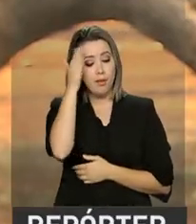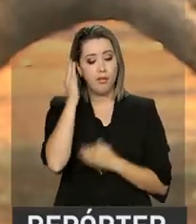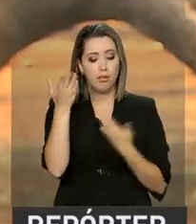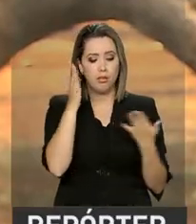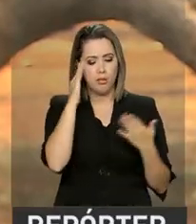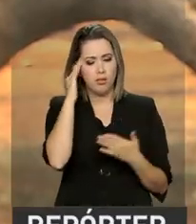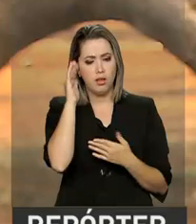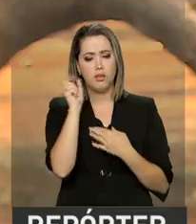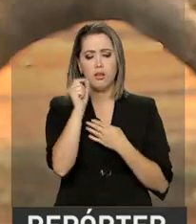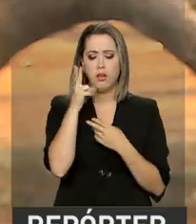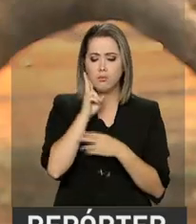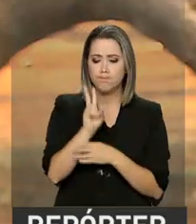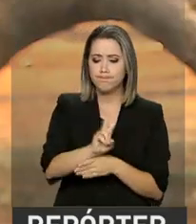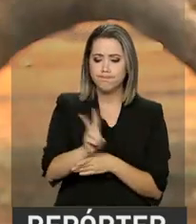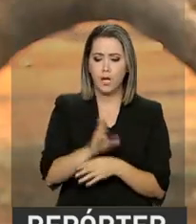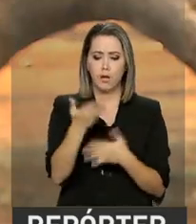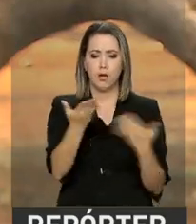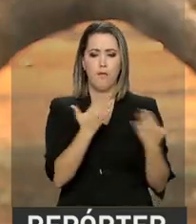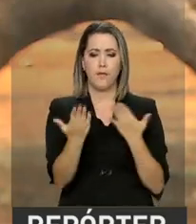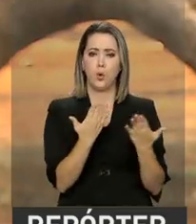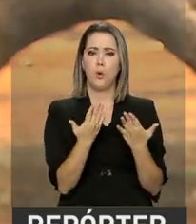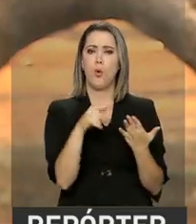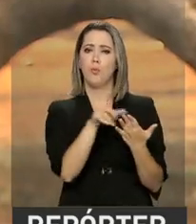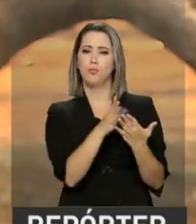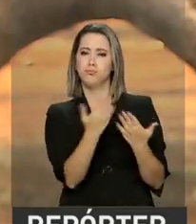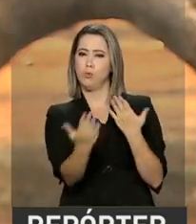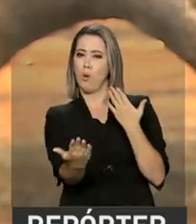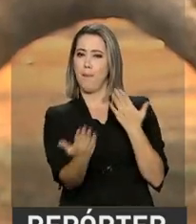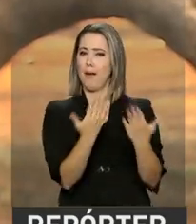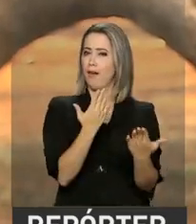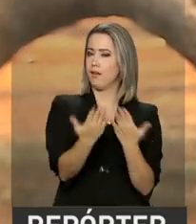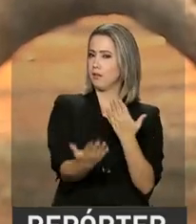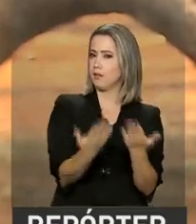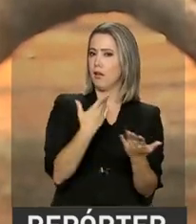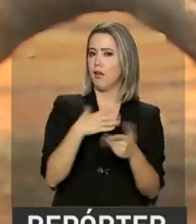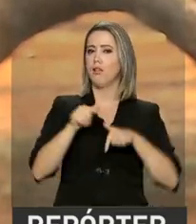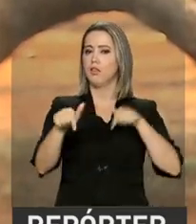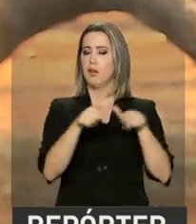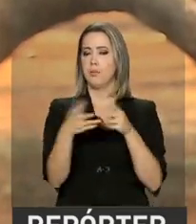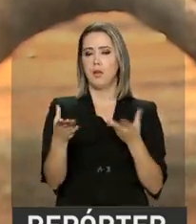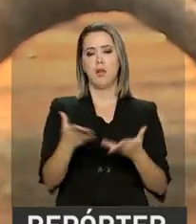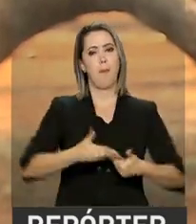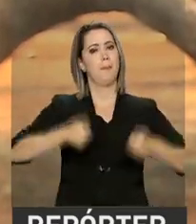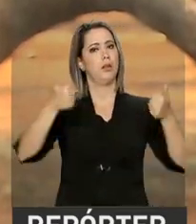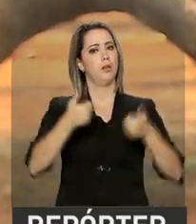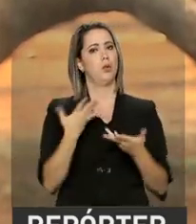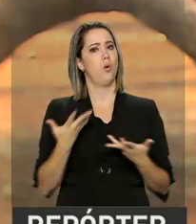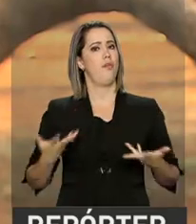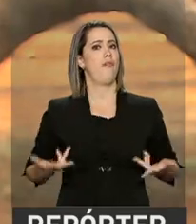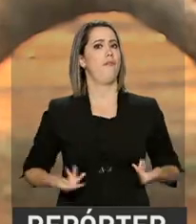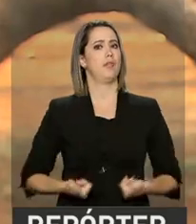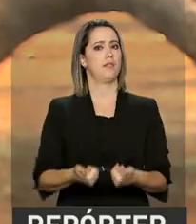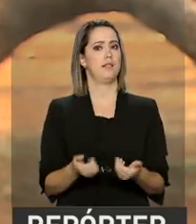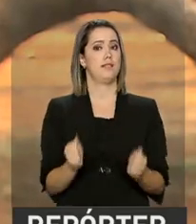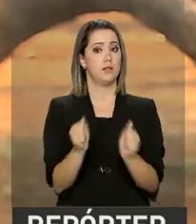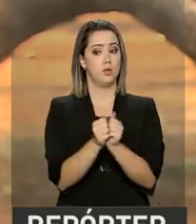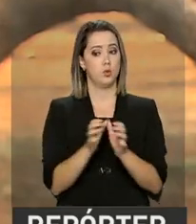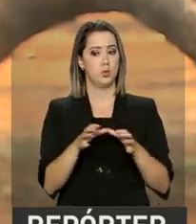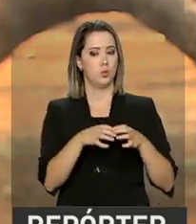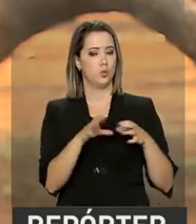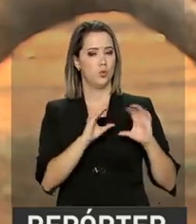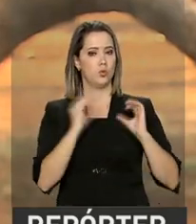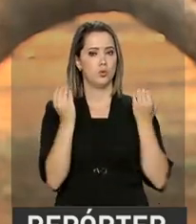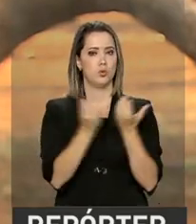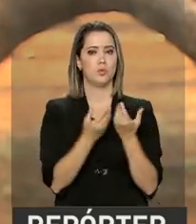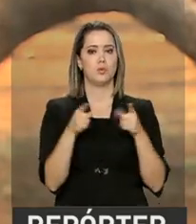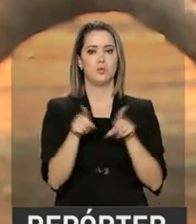dados e avaliar você vai poder agir com muito mais precisão com muito mais eficiência junto com as comunidades